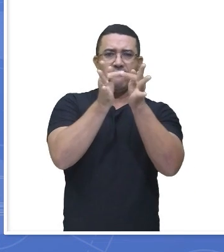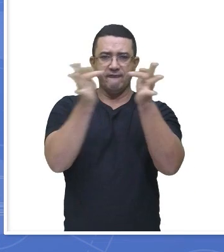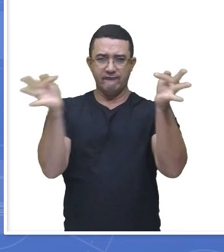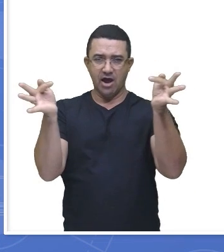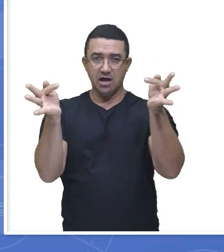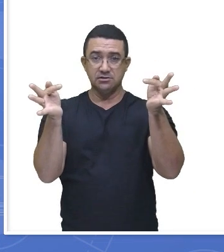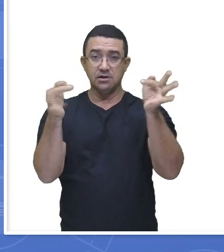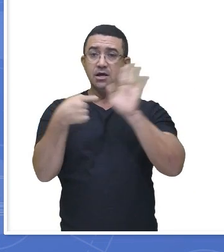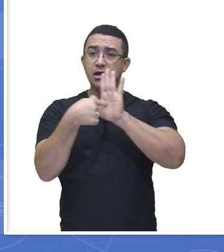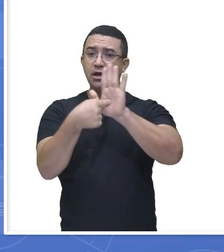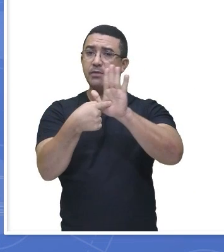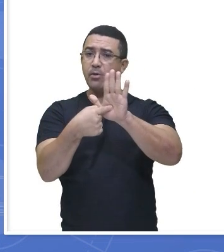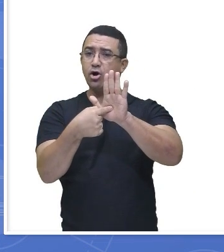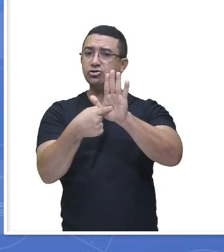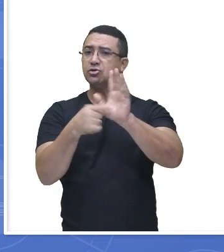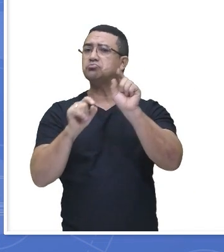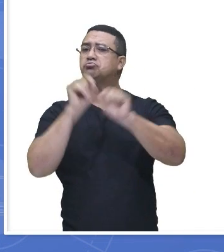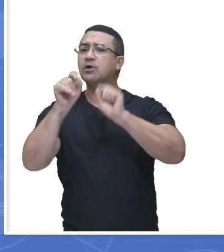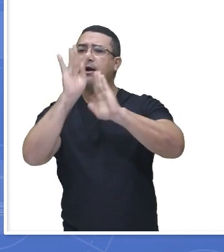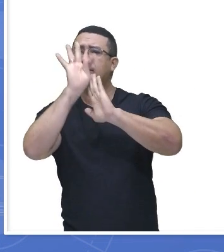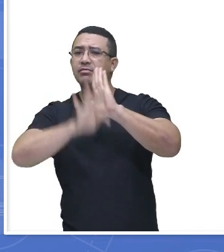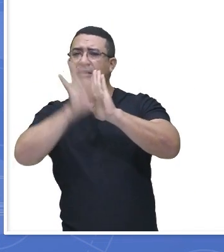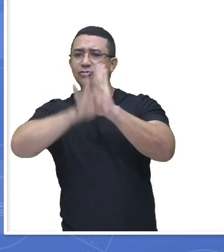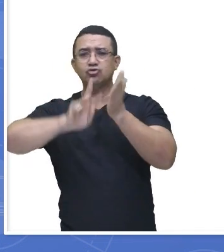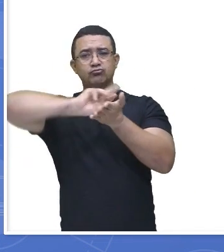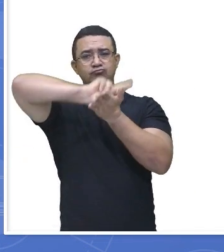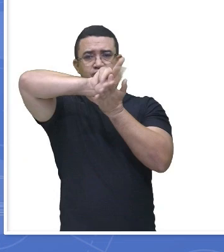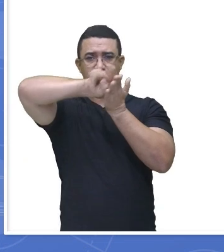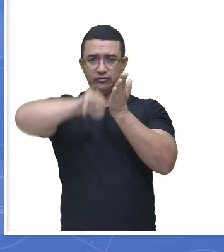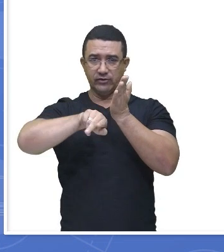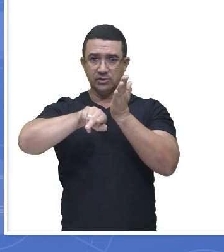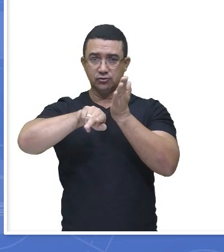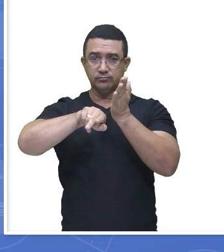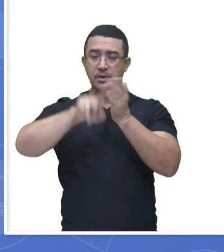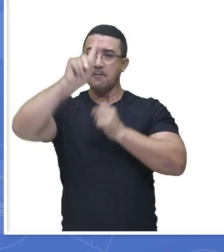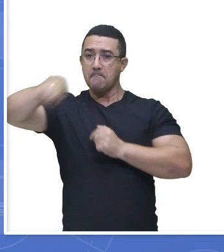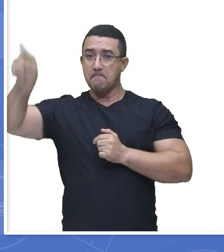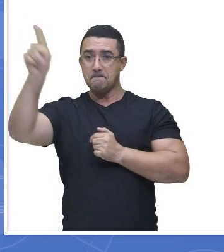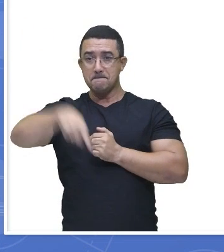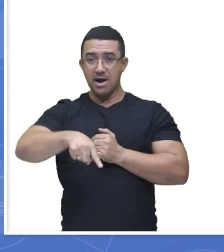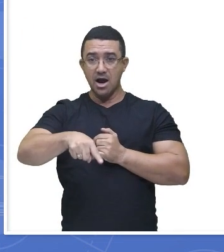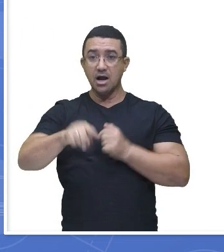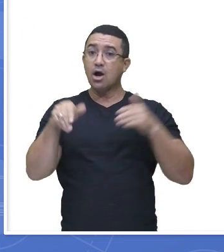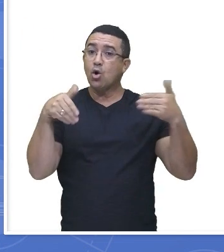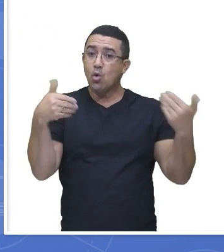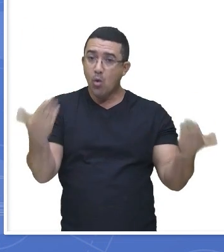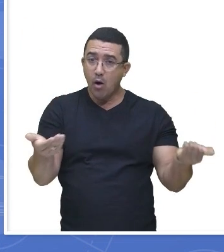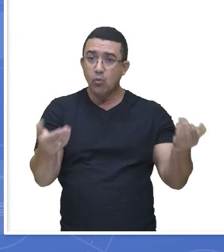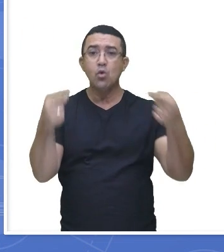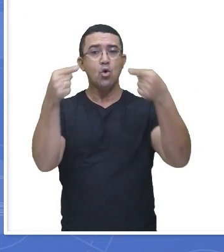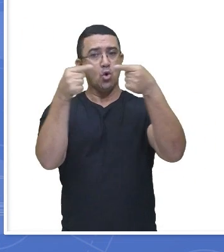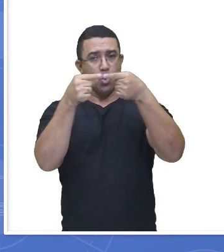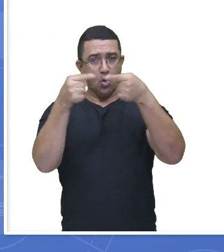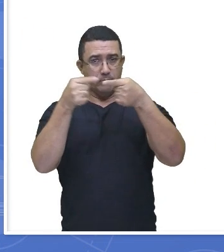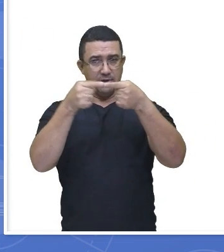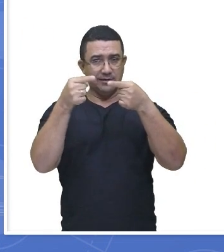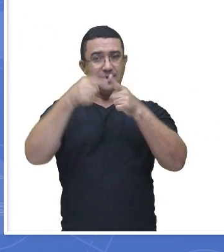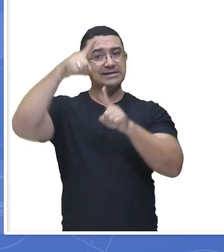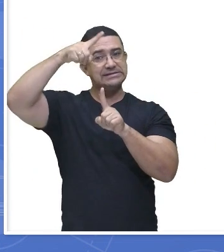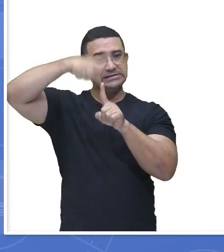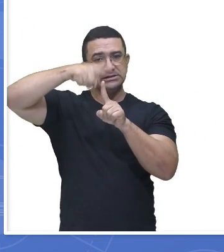se referem a textos diversos. Marca a opção que apresenta um tipo de